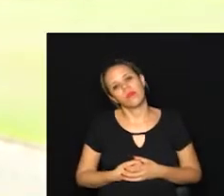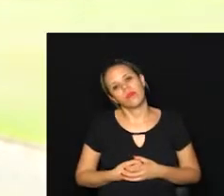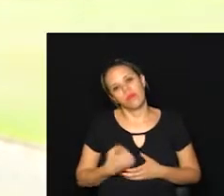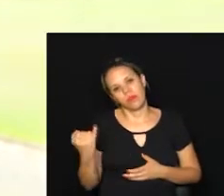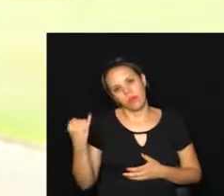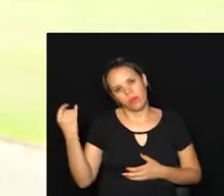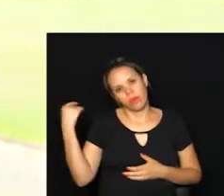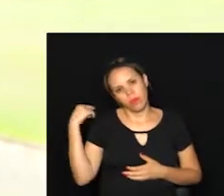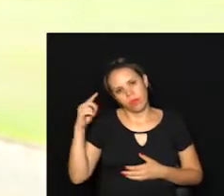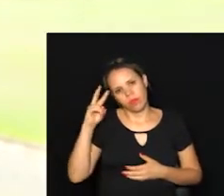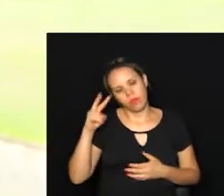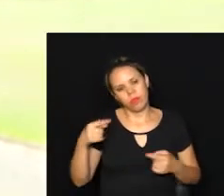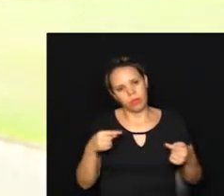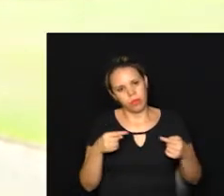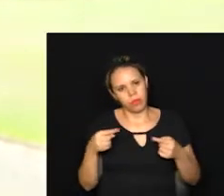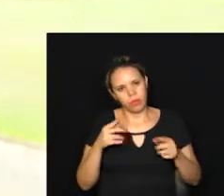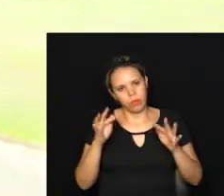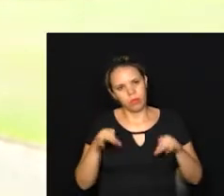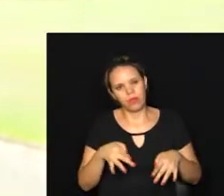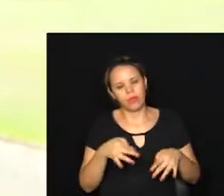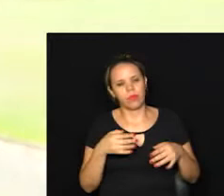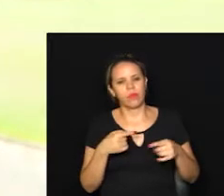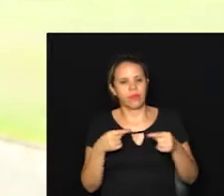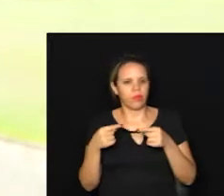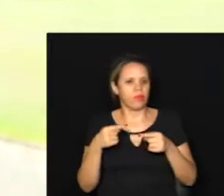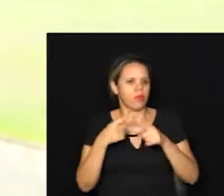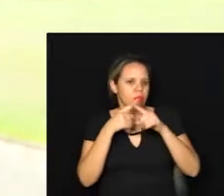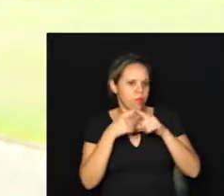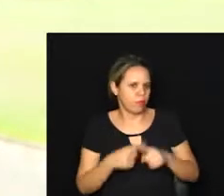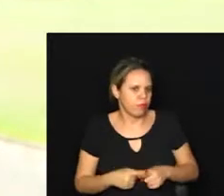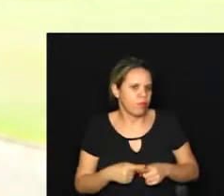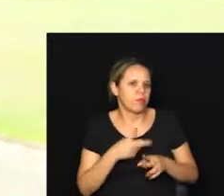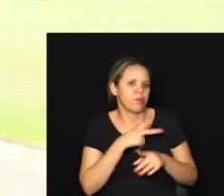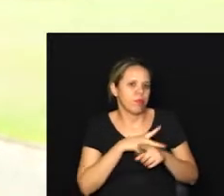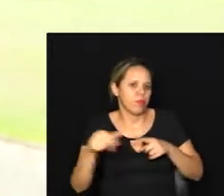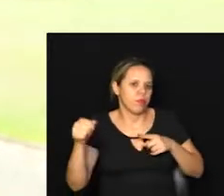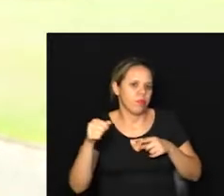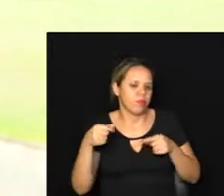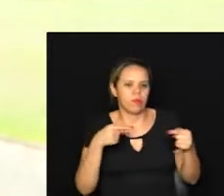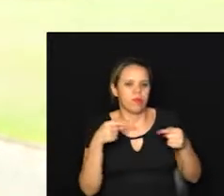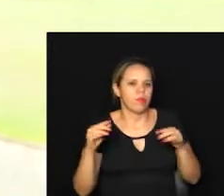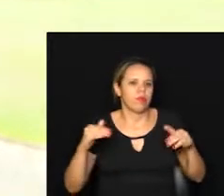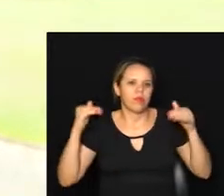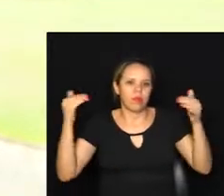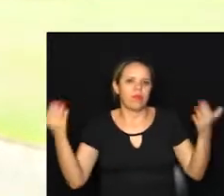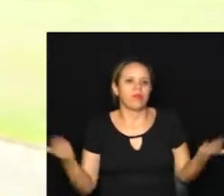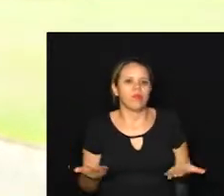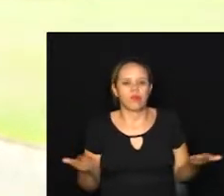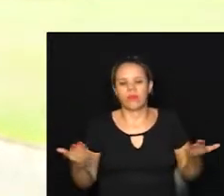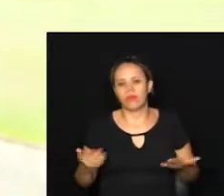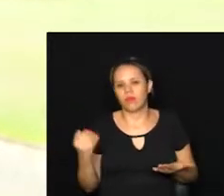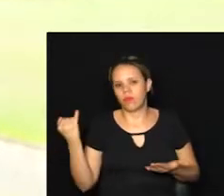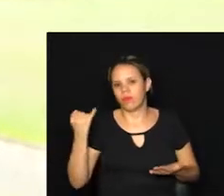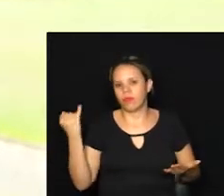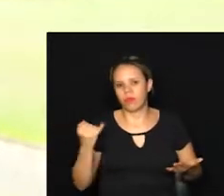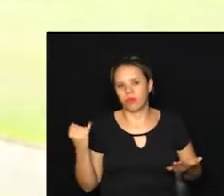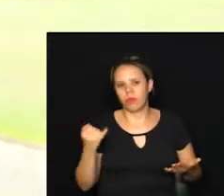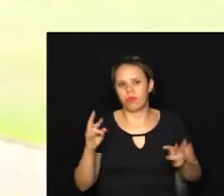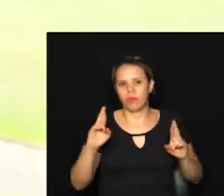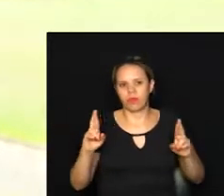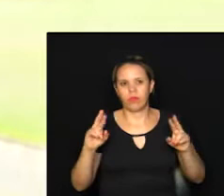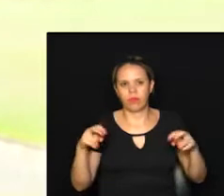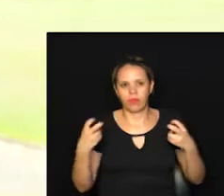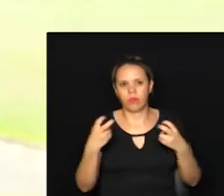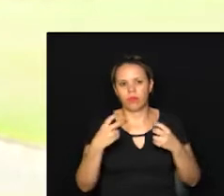importante, que valeu uma classificação para a final do campeonato, eliminando a maior rival. Agora, o derby mais importante para o